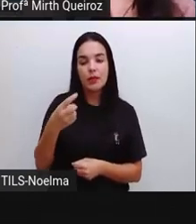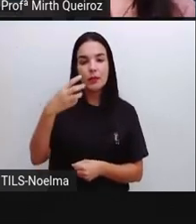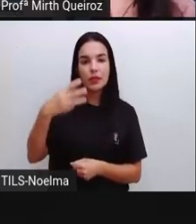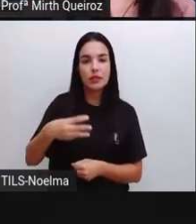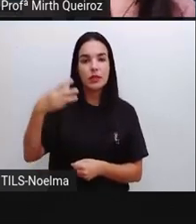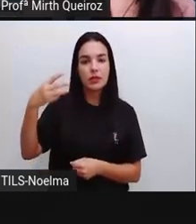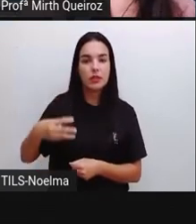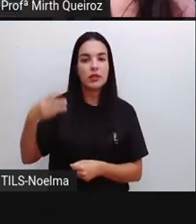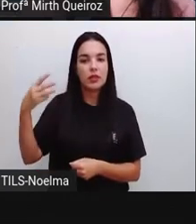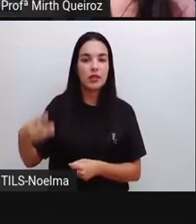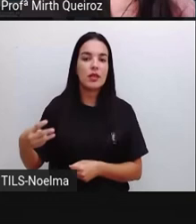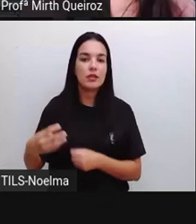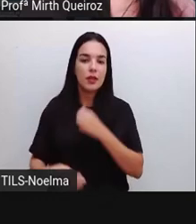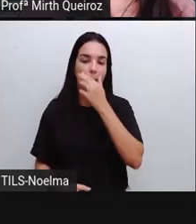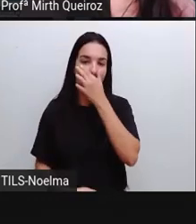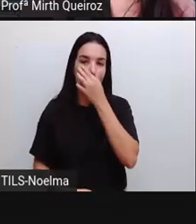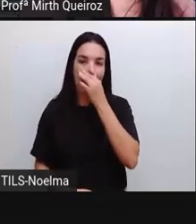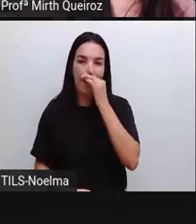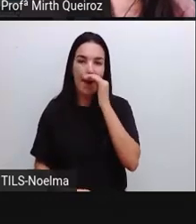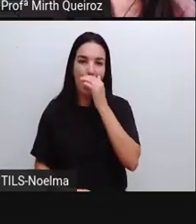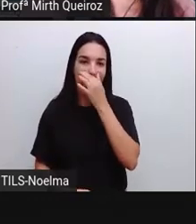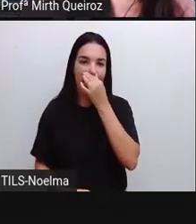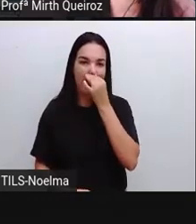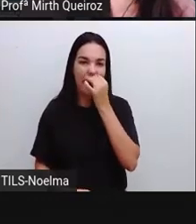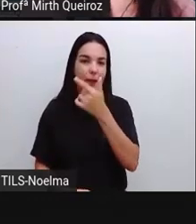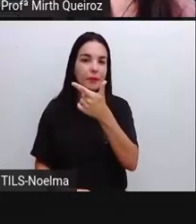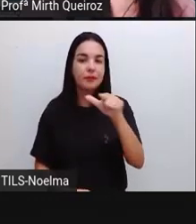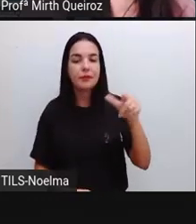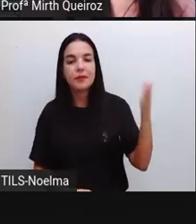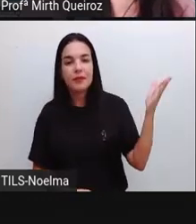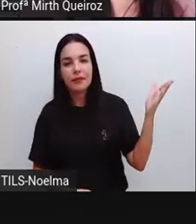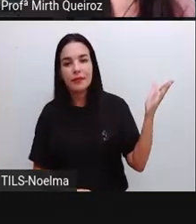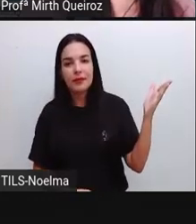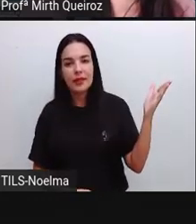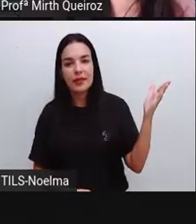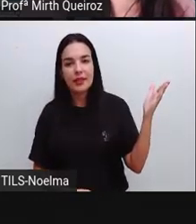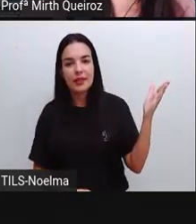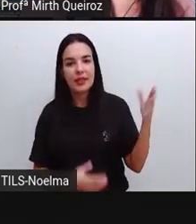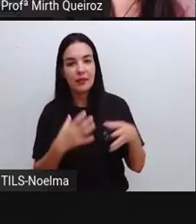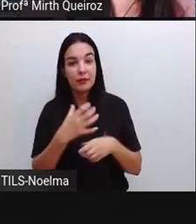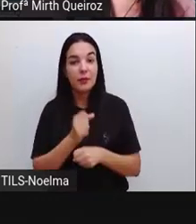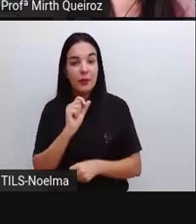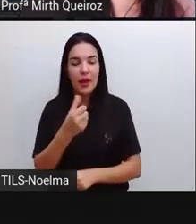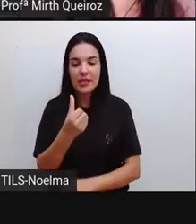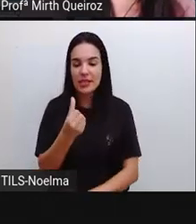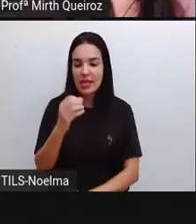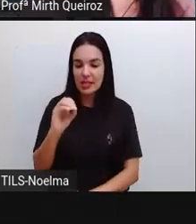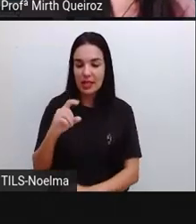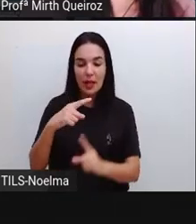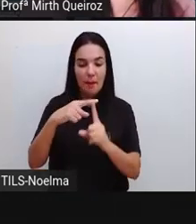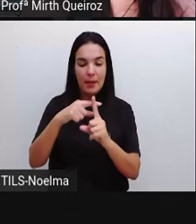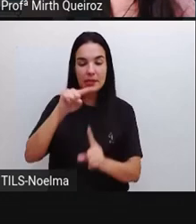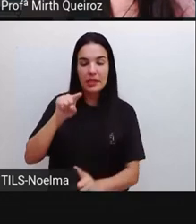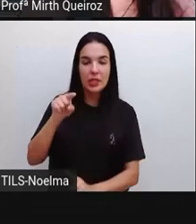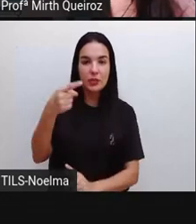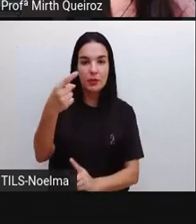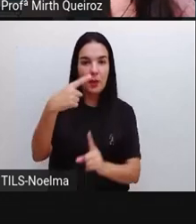33333 Vamos para o próximo e olha só com a ficha 60